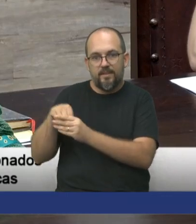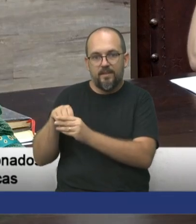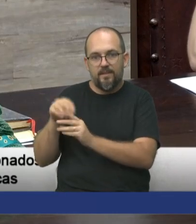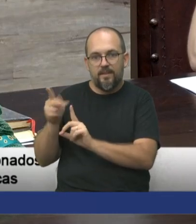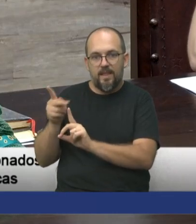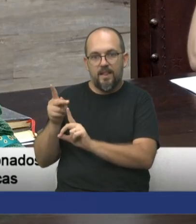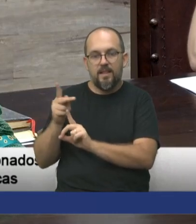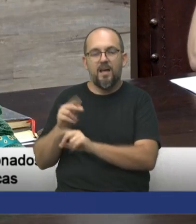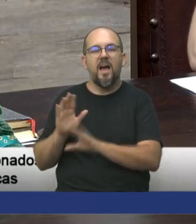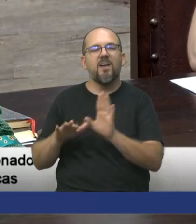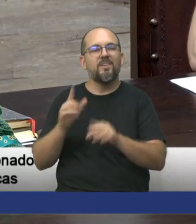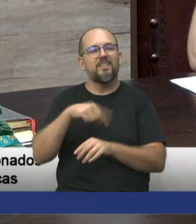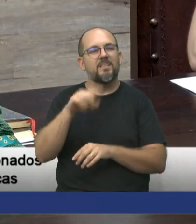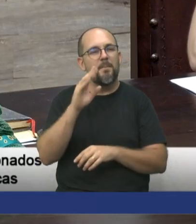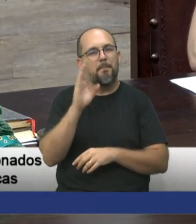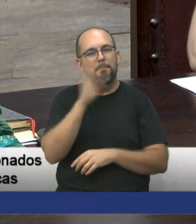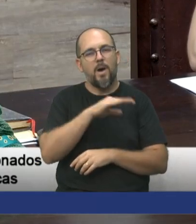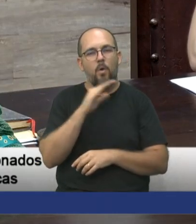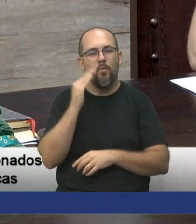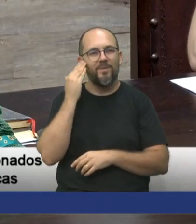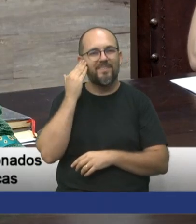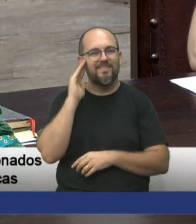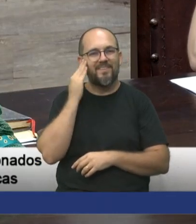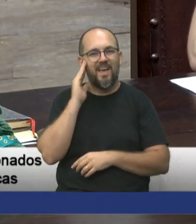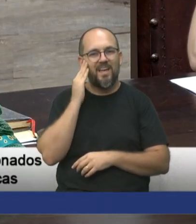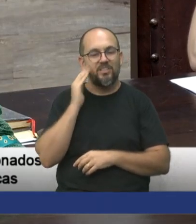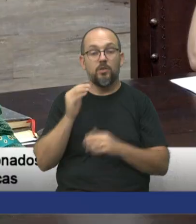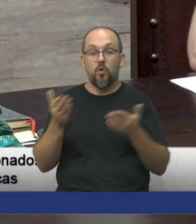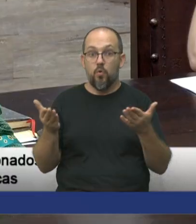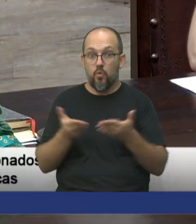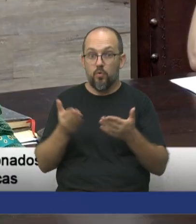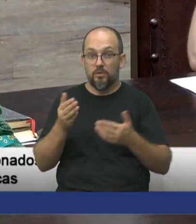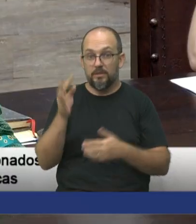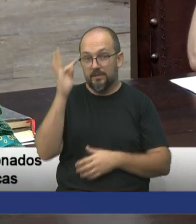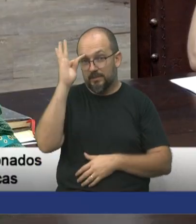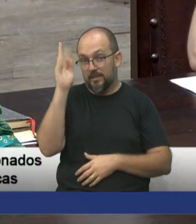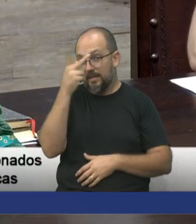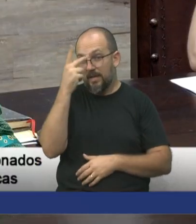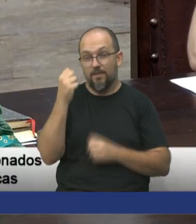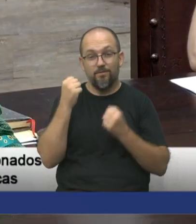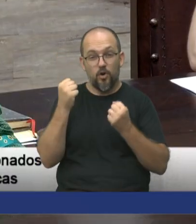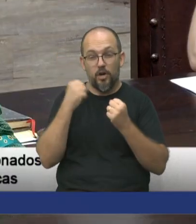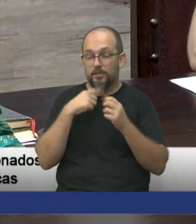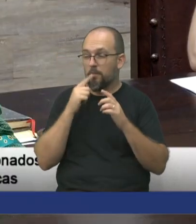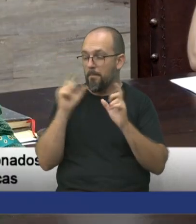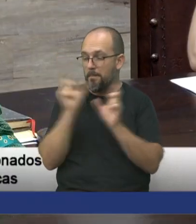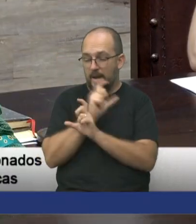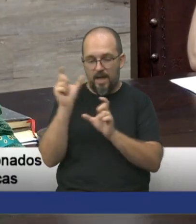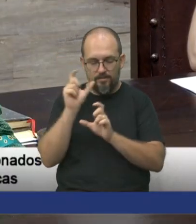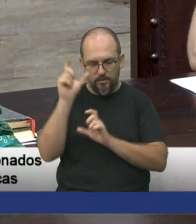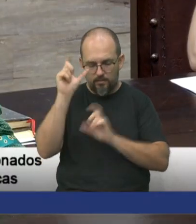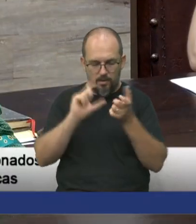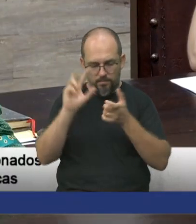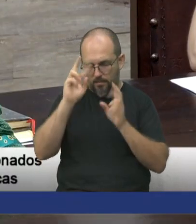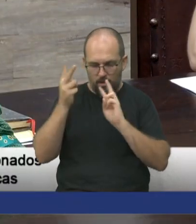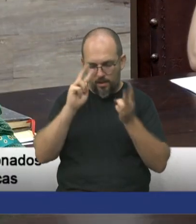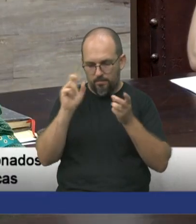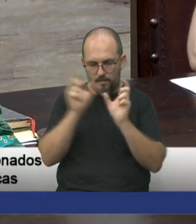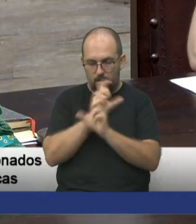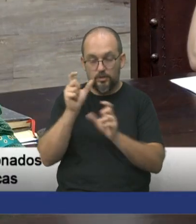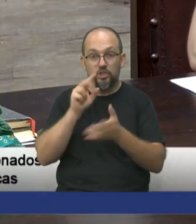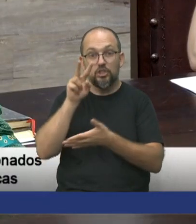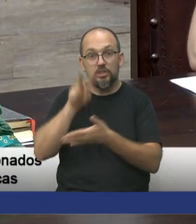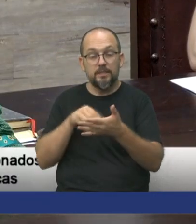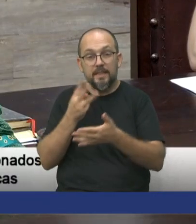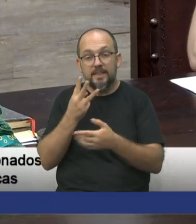vezes isso é mal interpretado. E hoje o TDAH está forte. Eu estou trocando palavra, eu li 3 vezes